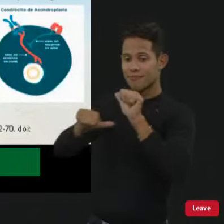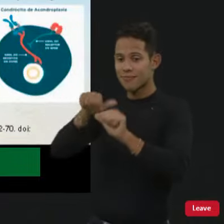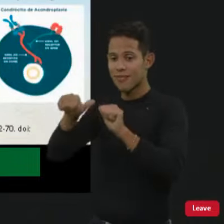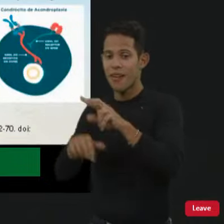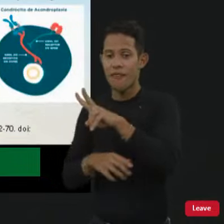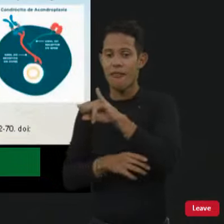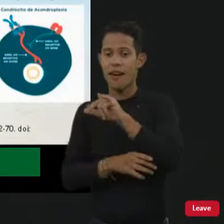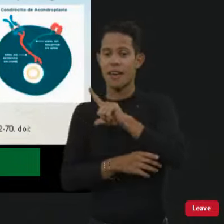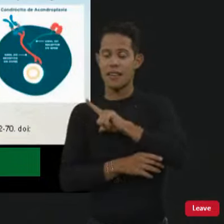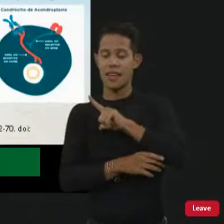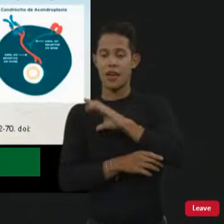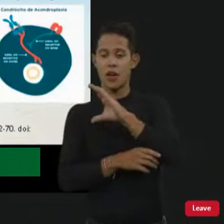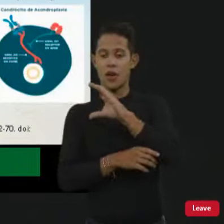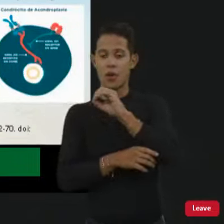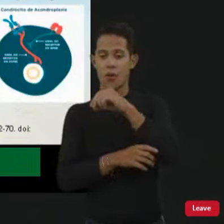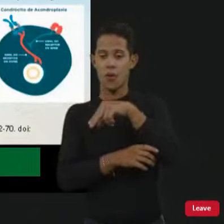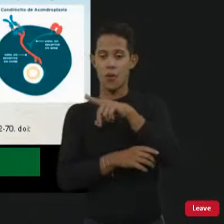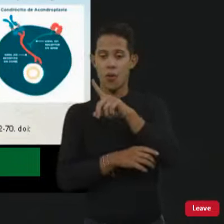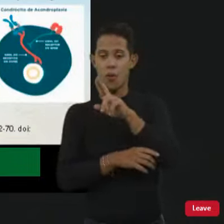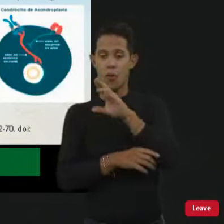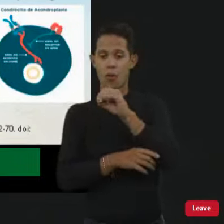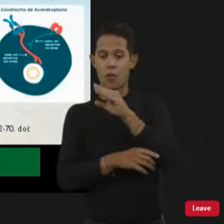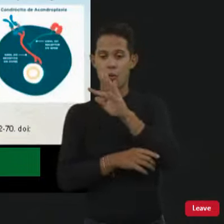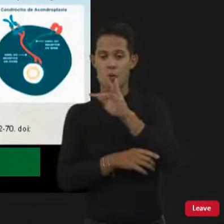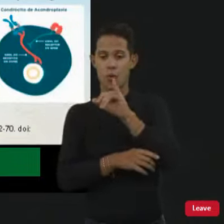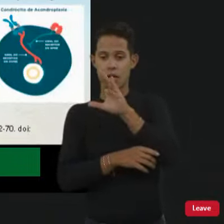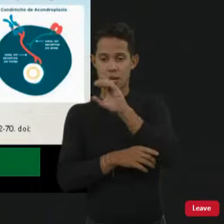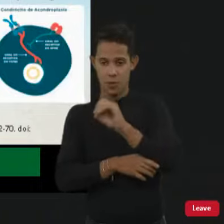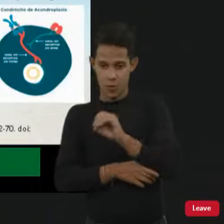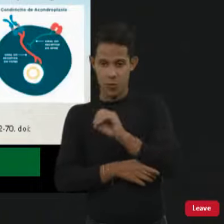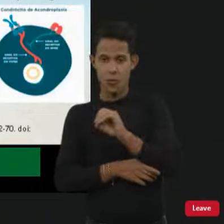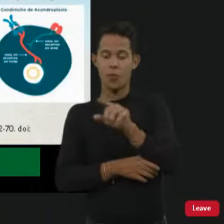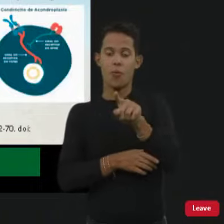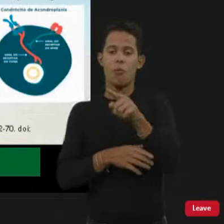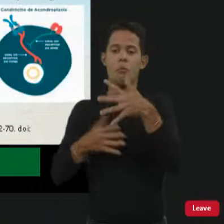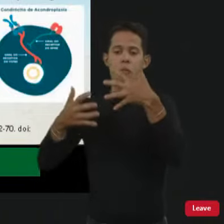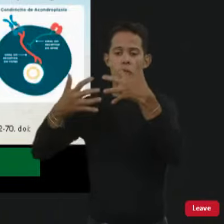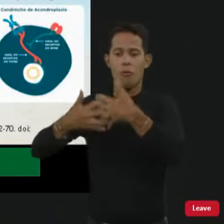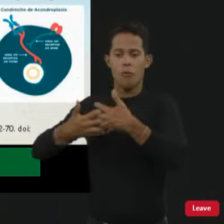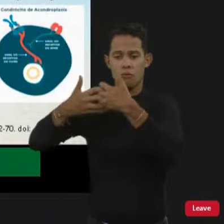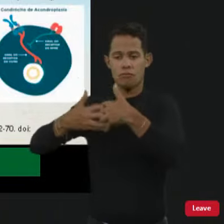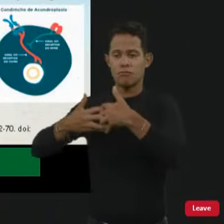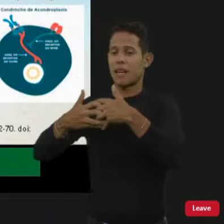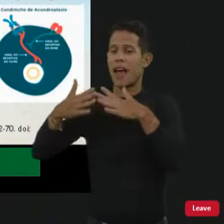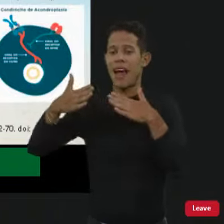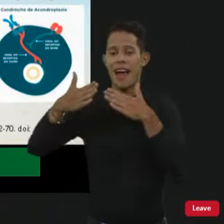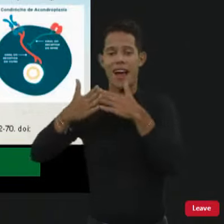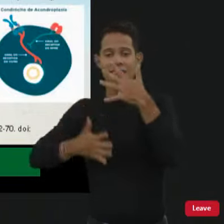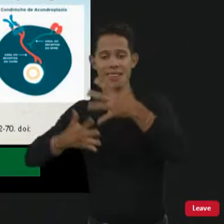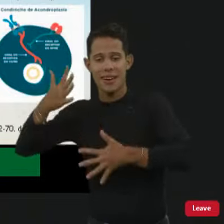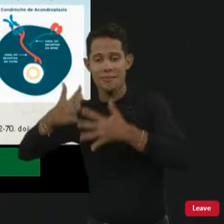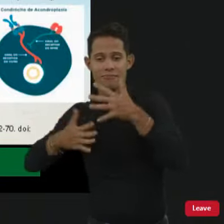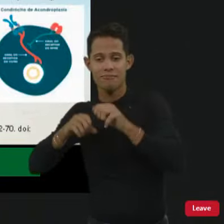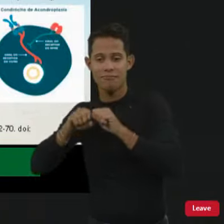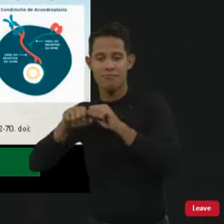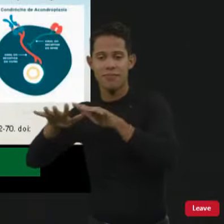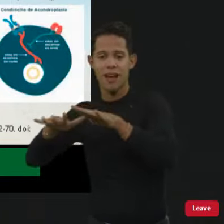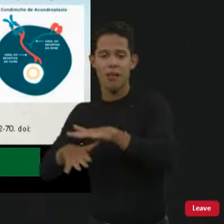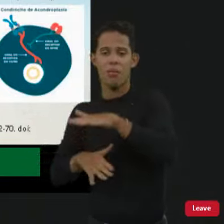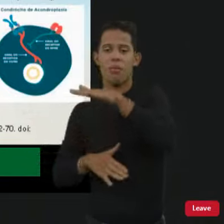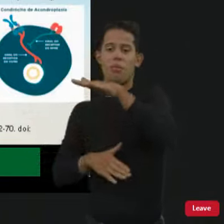condrócito alterado com uma hiperfunção, impedindo que haja a proliferação. Então, até